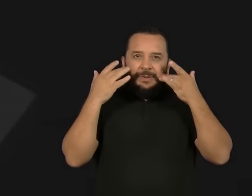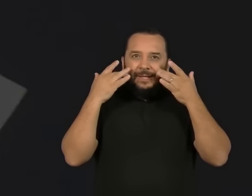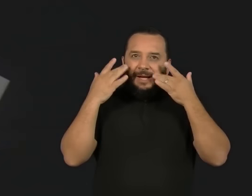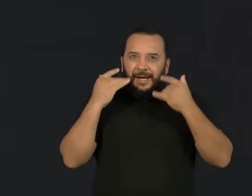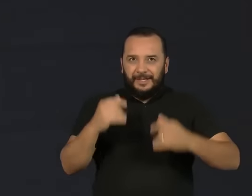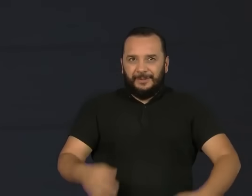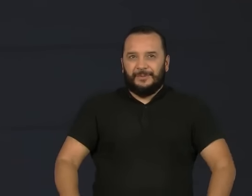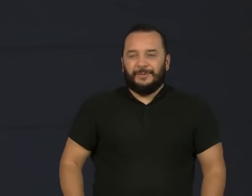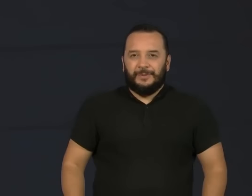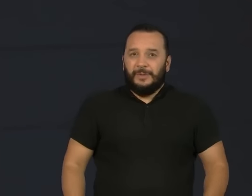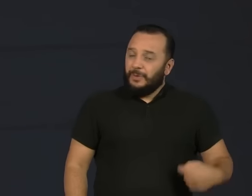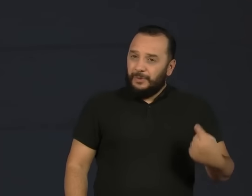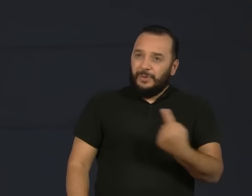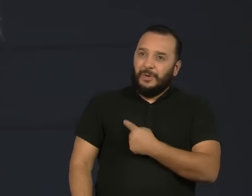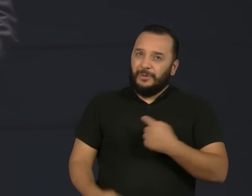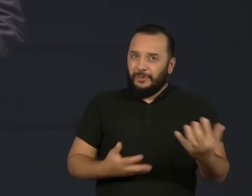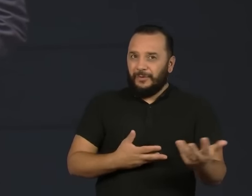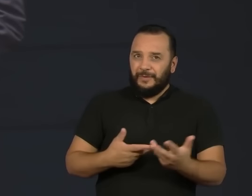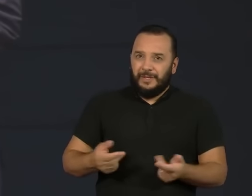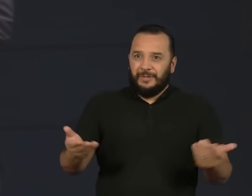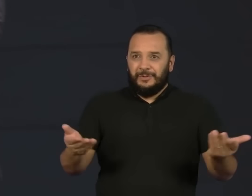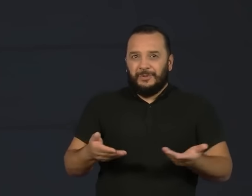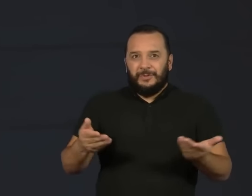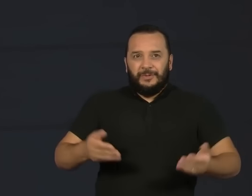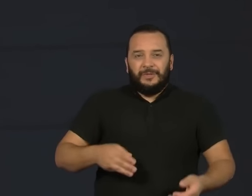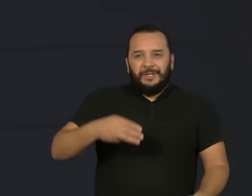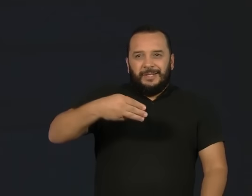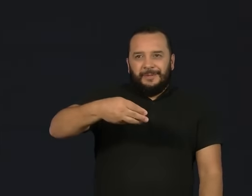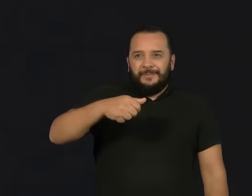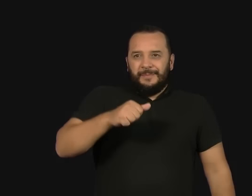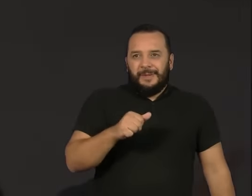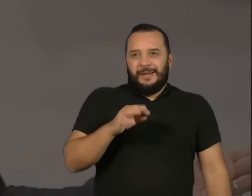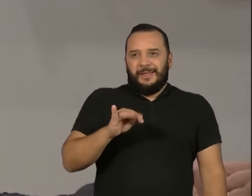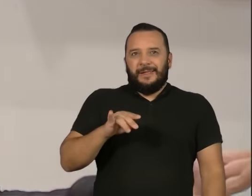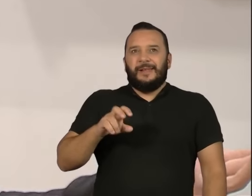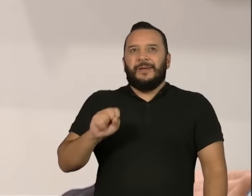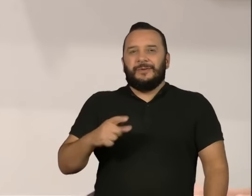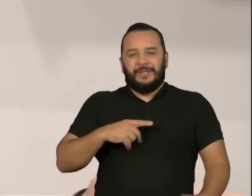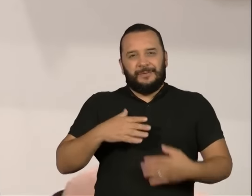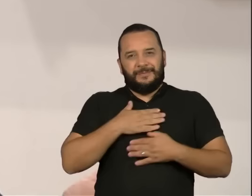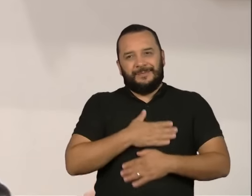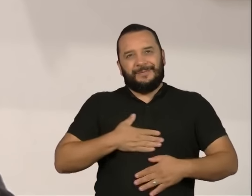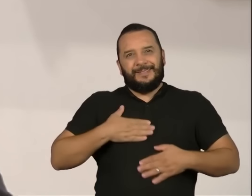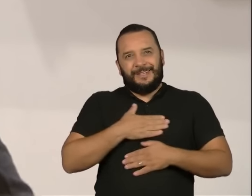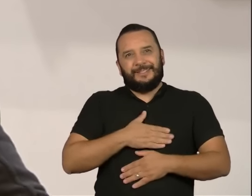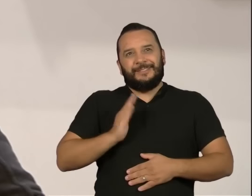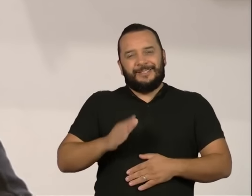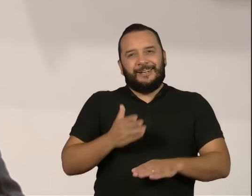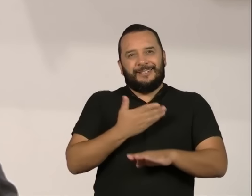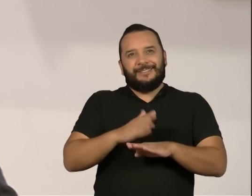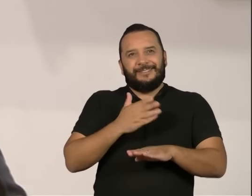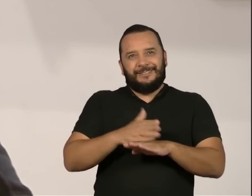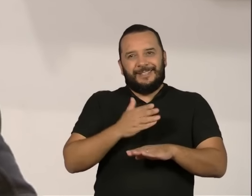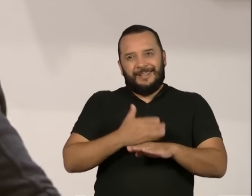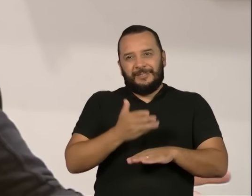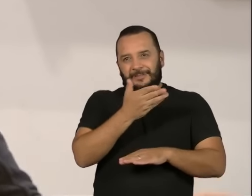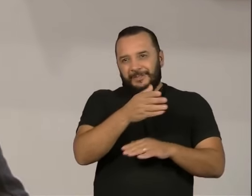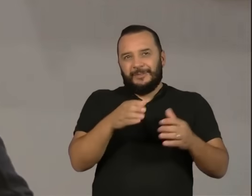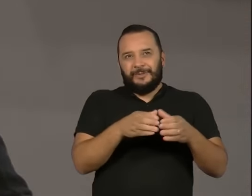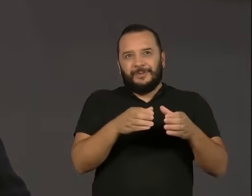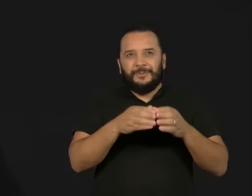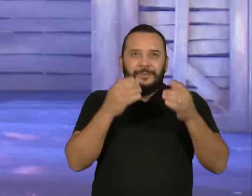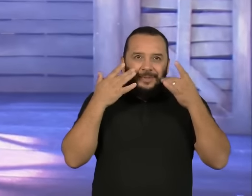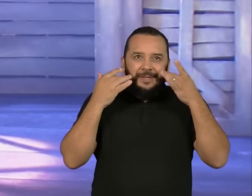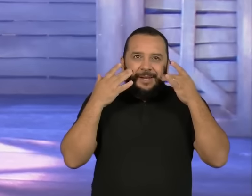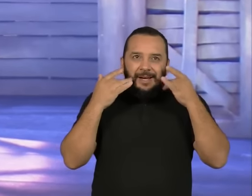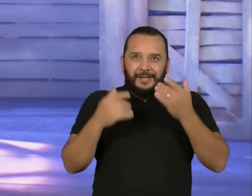O nosso convidado de hoje, Matheus Solano, teve o privilégio de fazer um estágio nessa renomada companhia